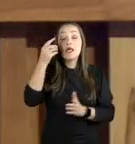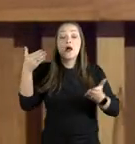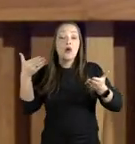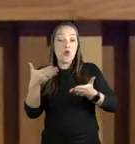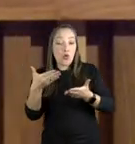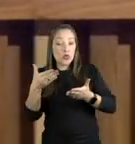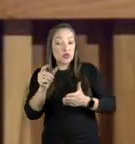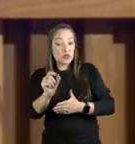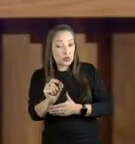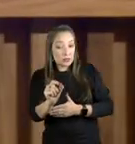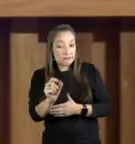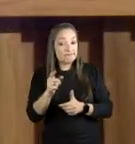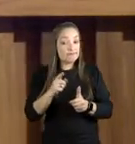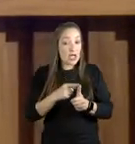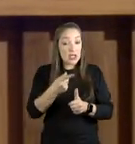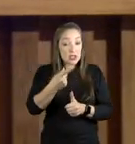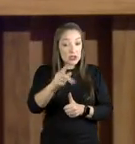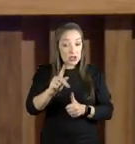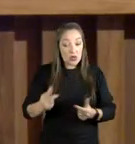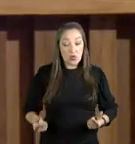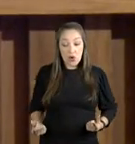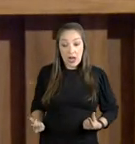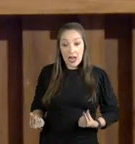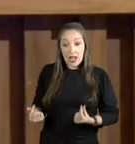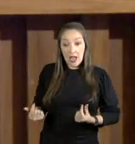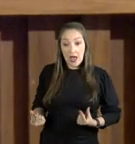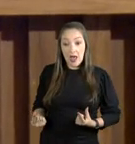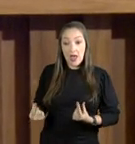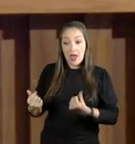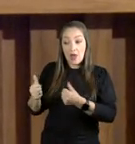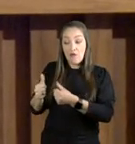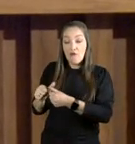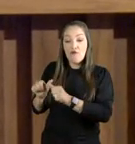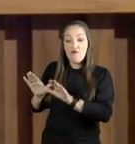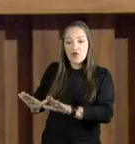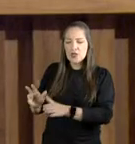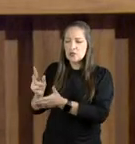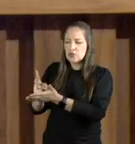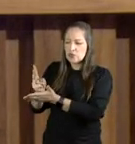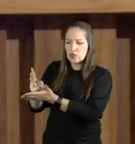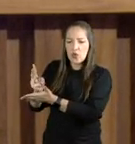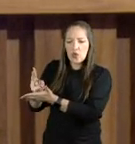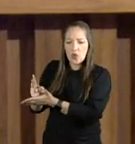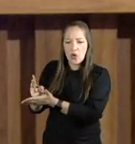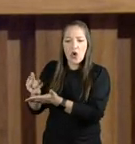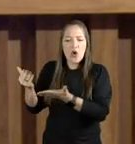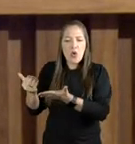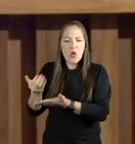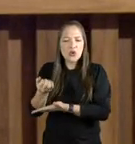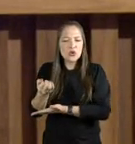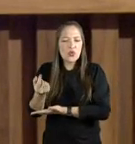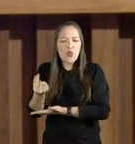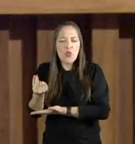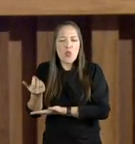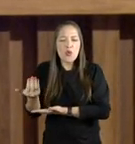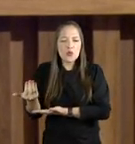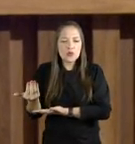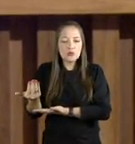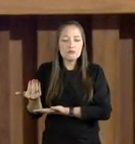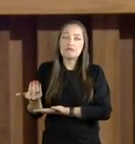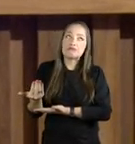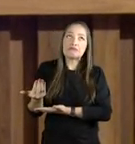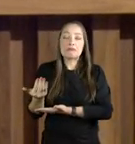interessante, primeiro, é pensar no seu gasto fixo. Né? Quanto eu tenho de gasto hoje? Hoje eu tenho, vamos supor,